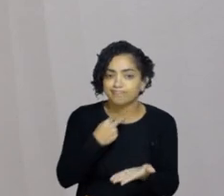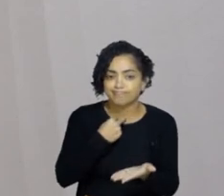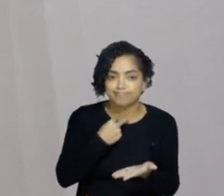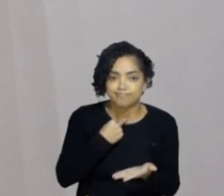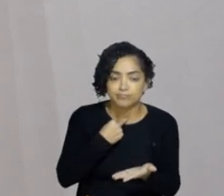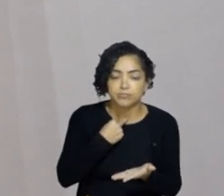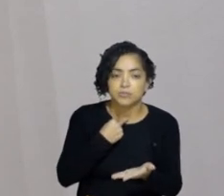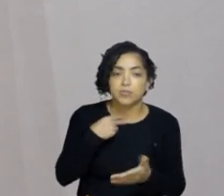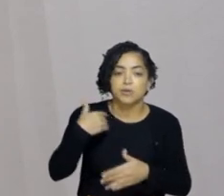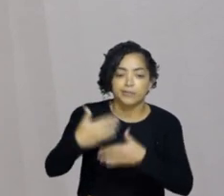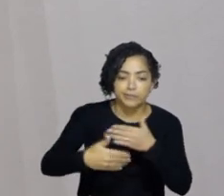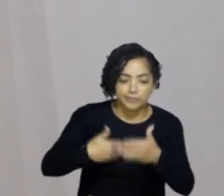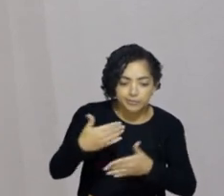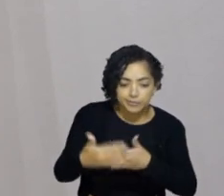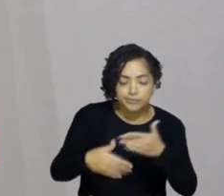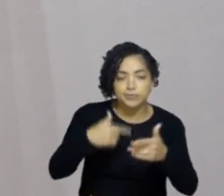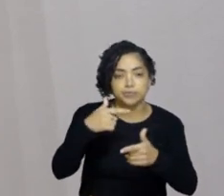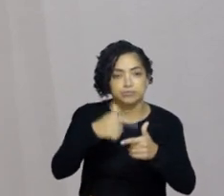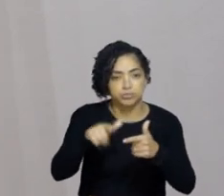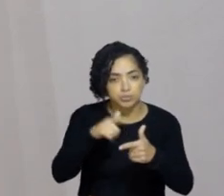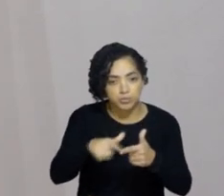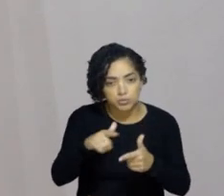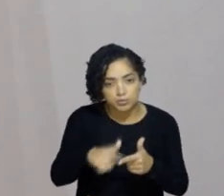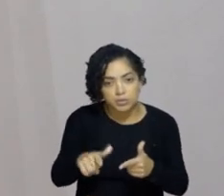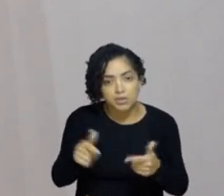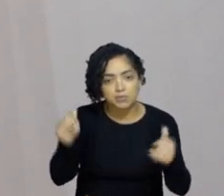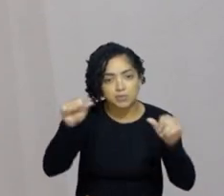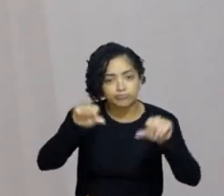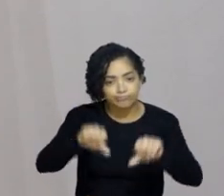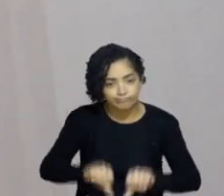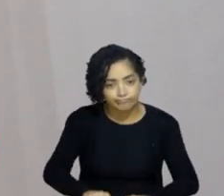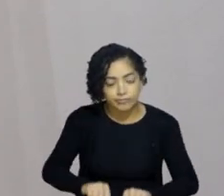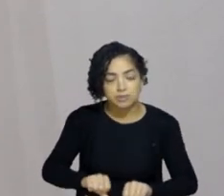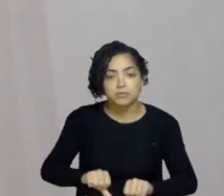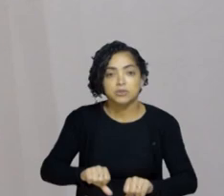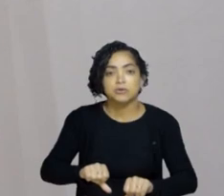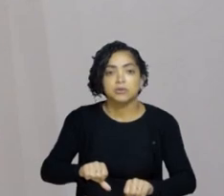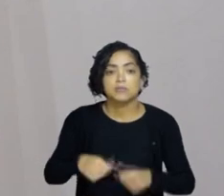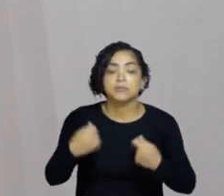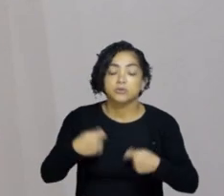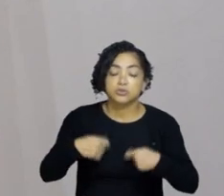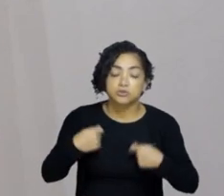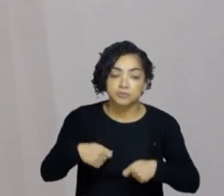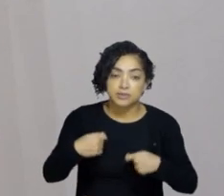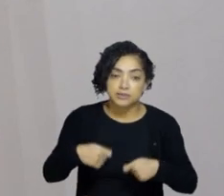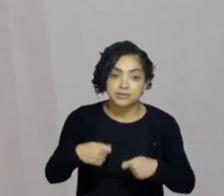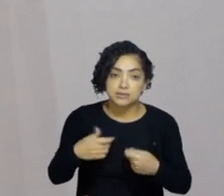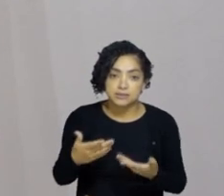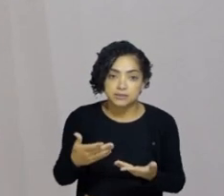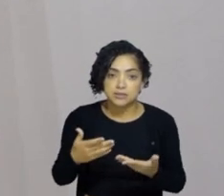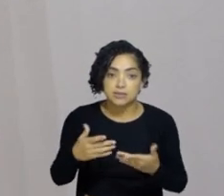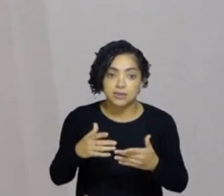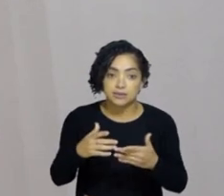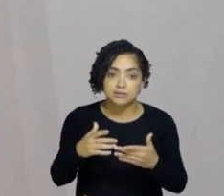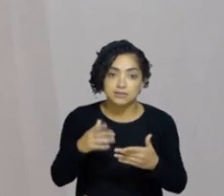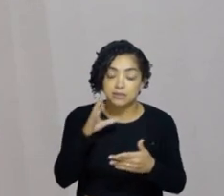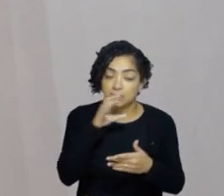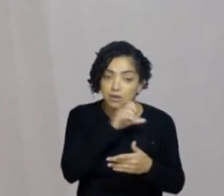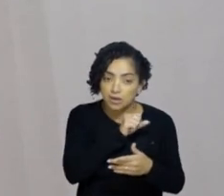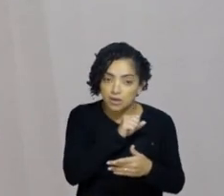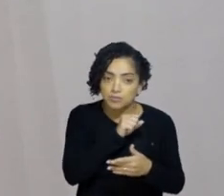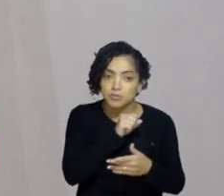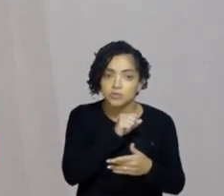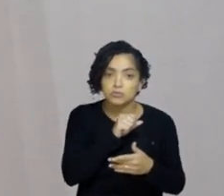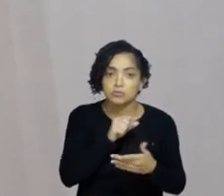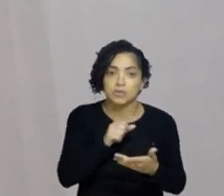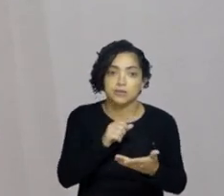mais problema, vai ficando com pior a situação. Então, nós precisamos, de fato, ter essa ação efetiva da